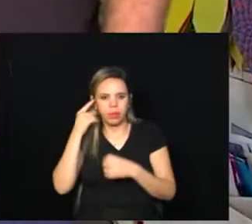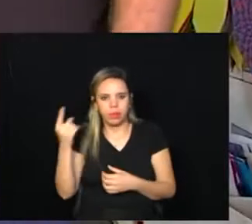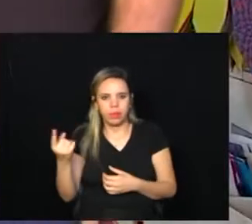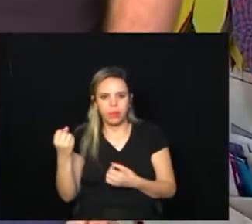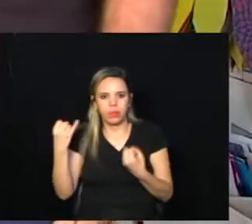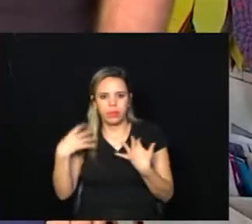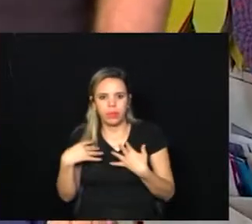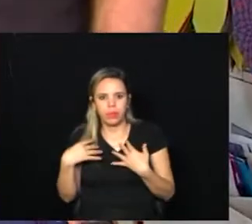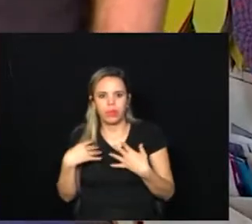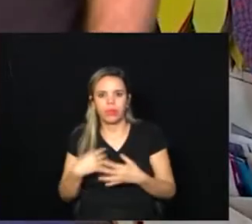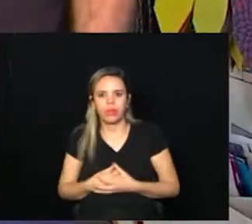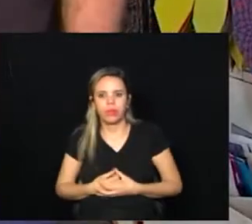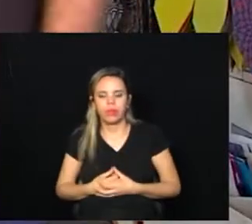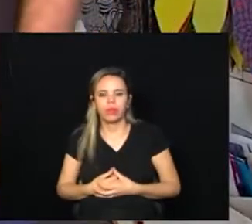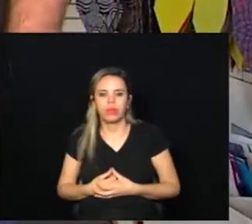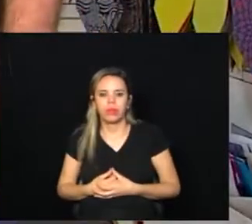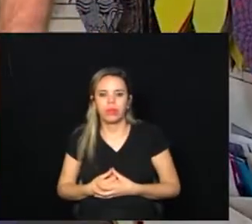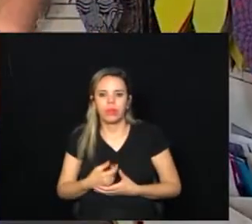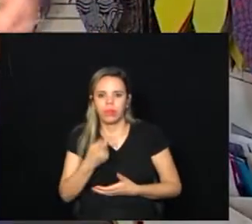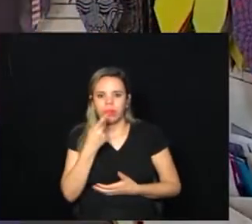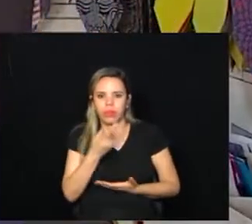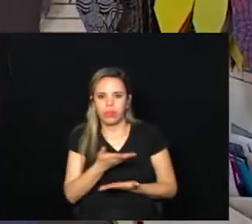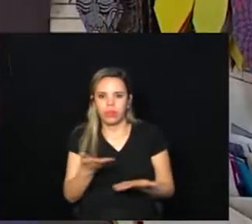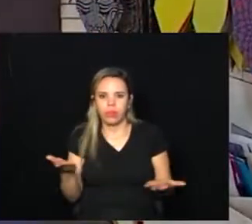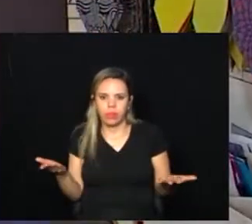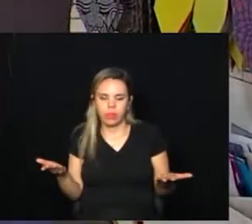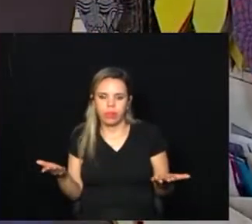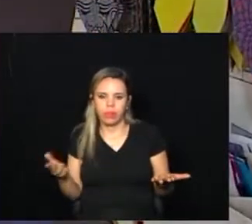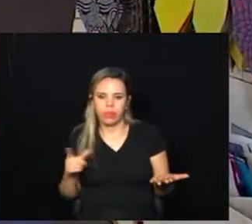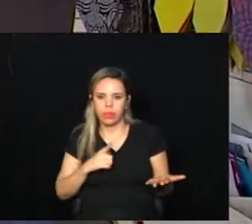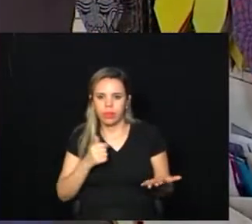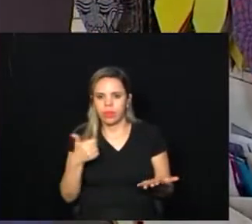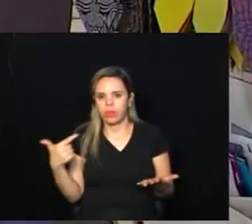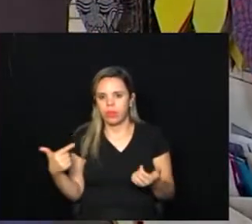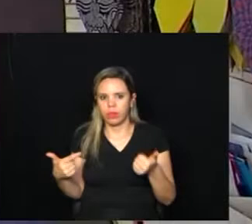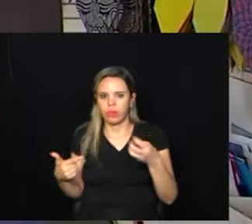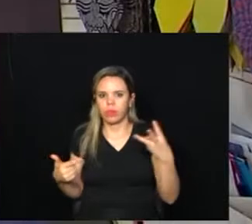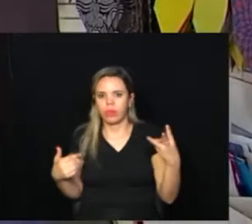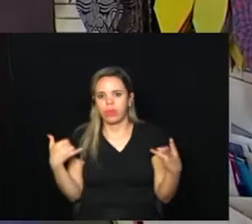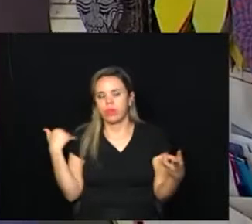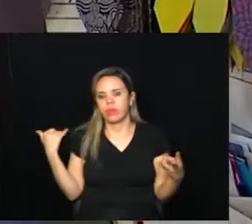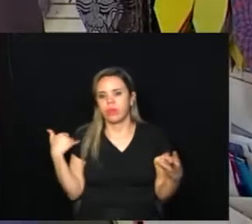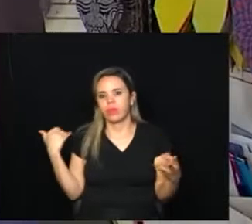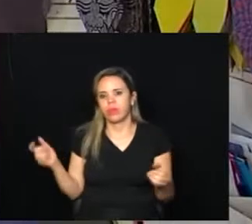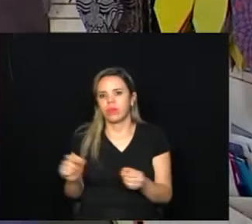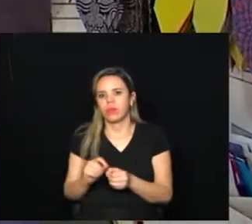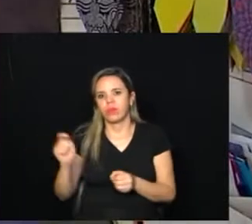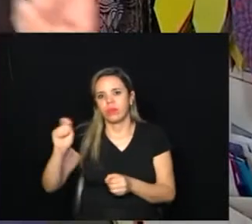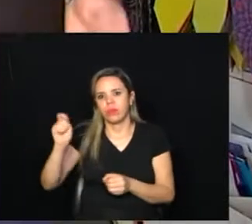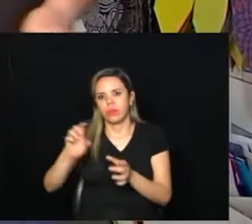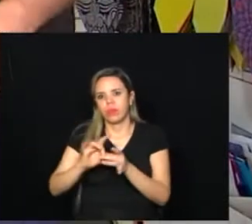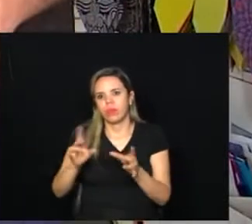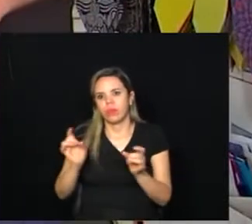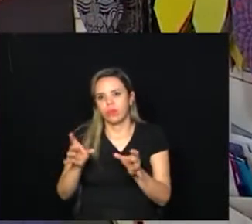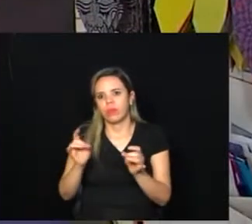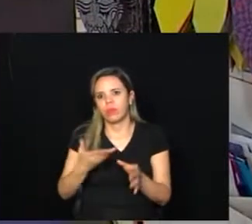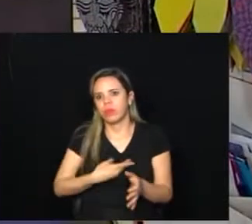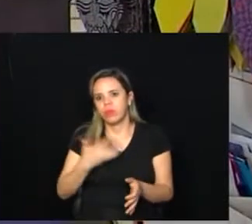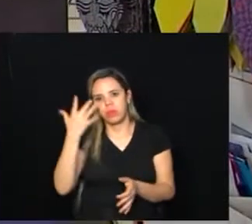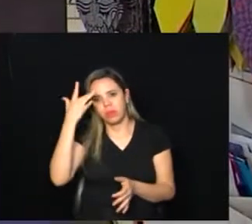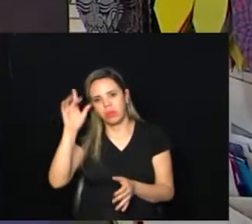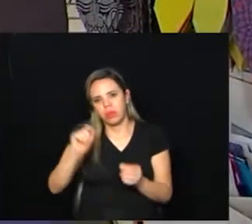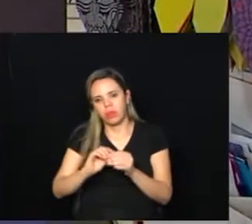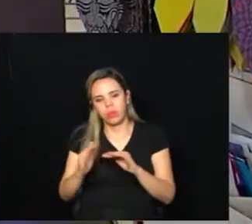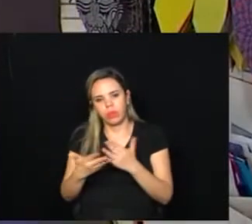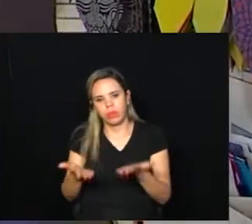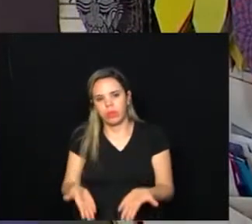Conta pra gente, Carlos. Então, como eu estava falando para vocês, quando eu tinha 12, 13 anos, eu fazia pipa para vender para meus amigos que não sabiam fazer aqui no